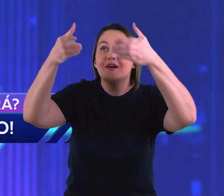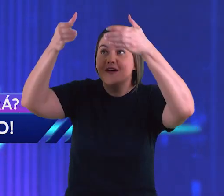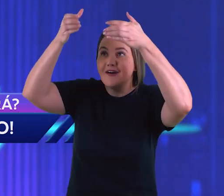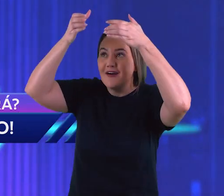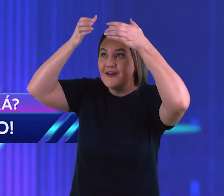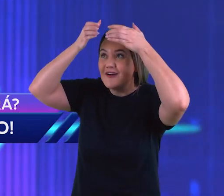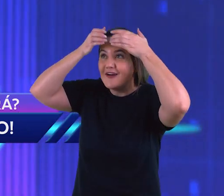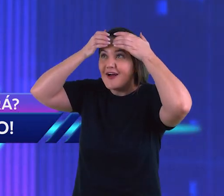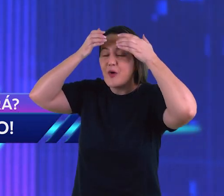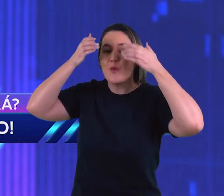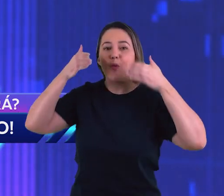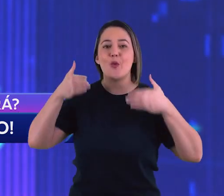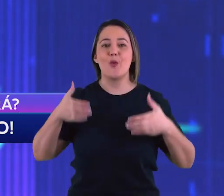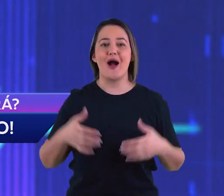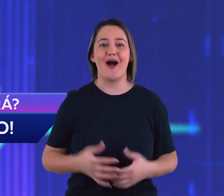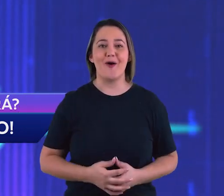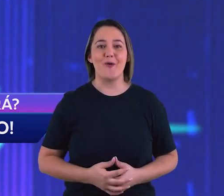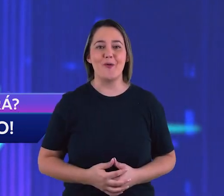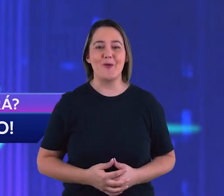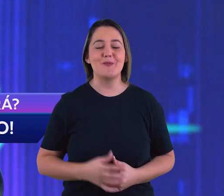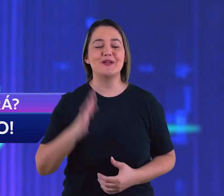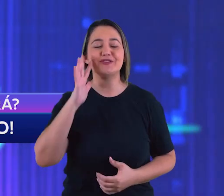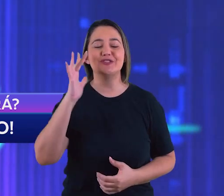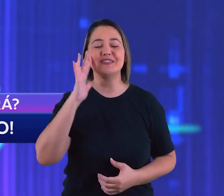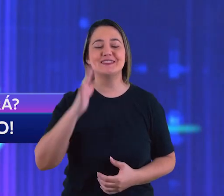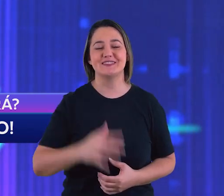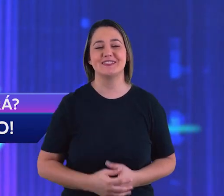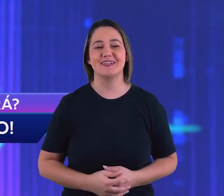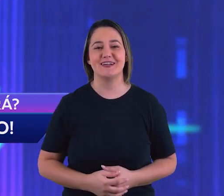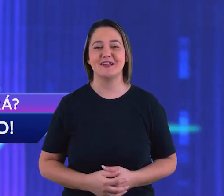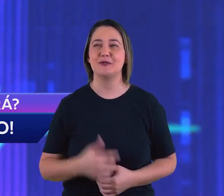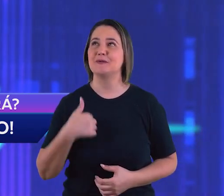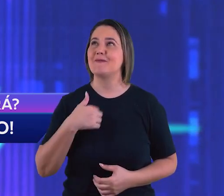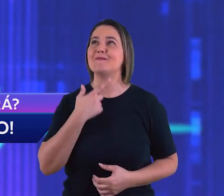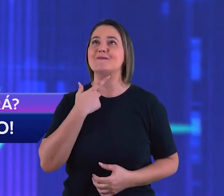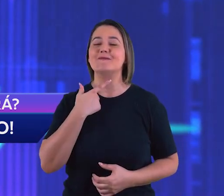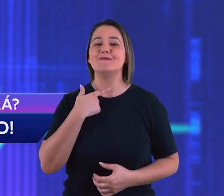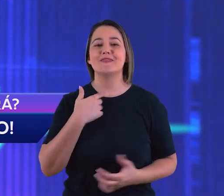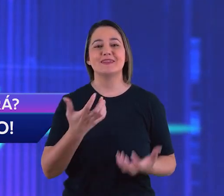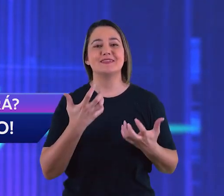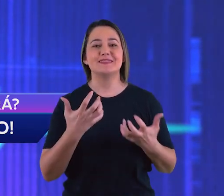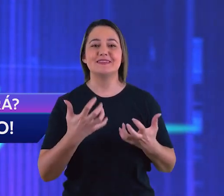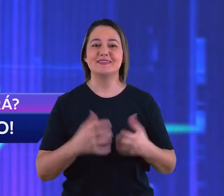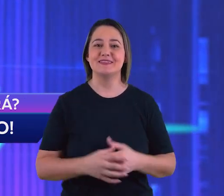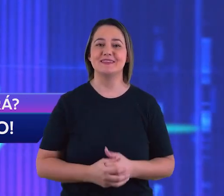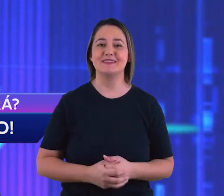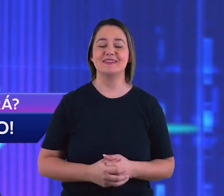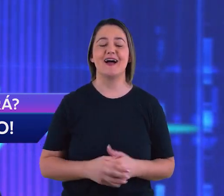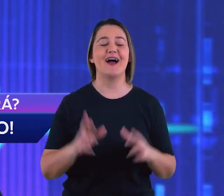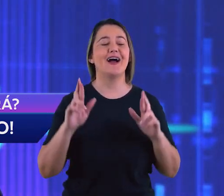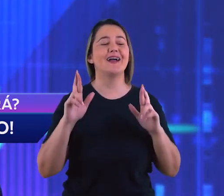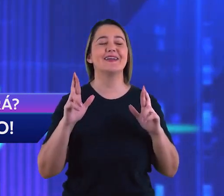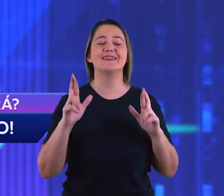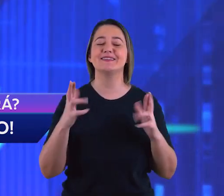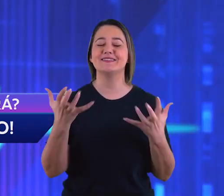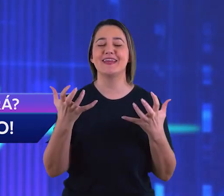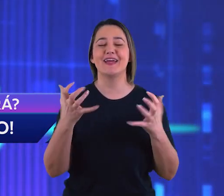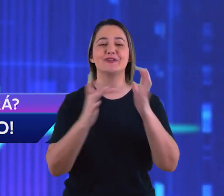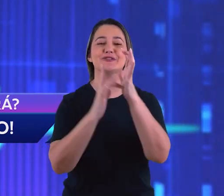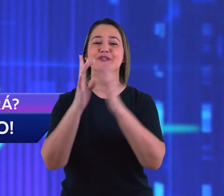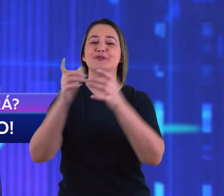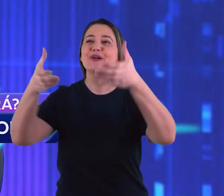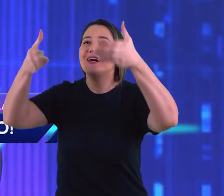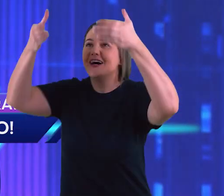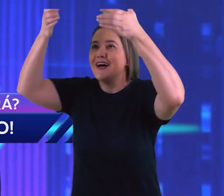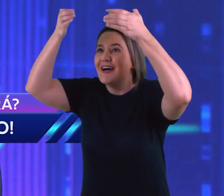nos presentear com a salvação definitiva. Ah, como eu espero esse dia. Ah, como eu